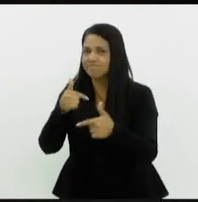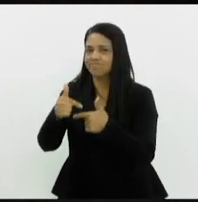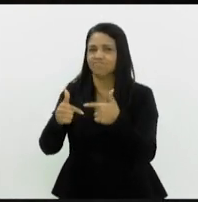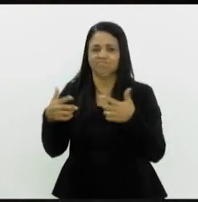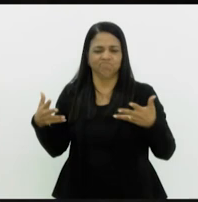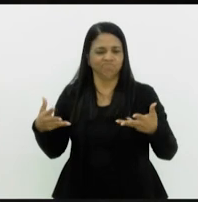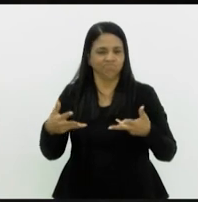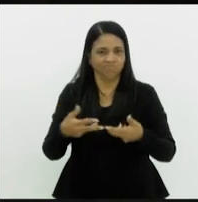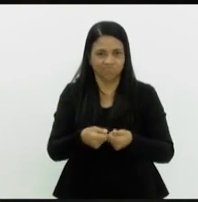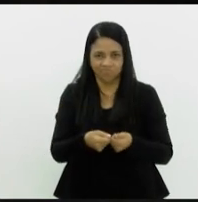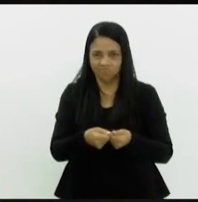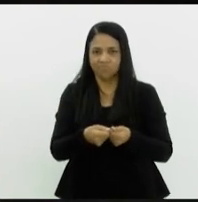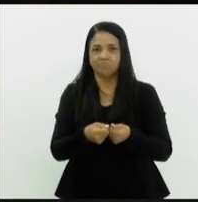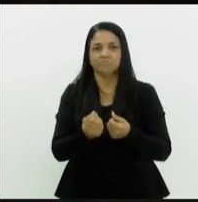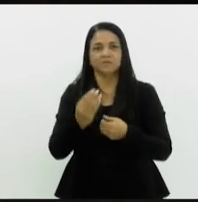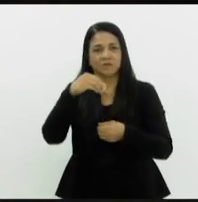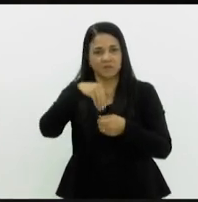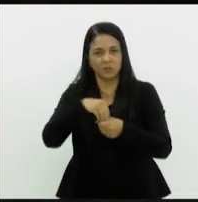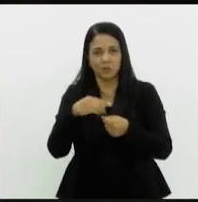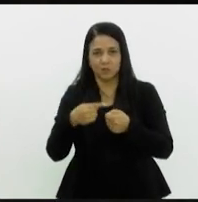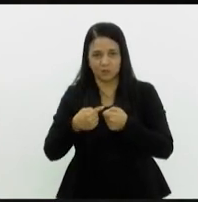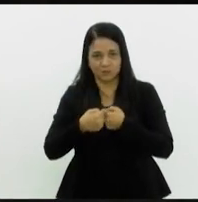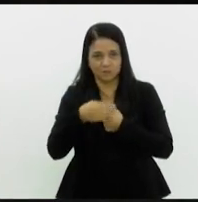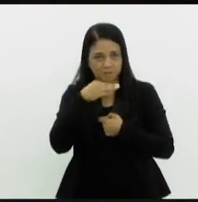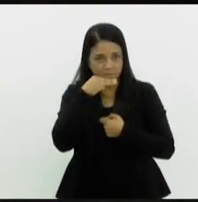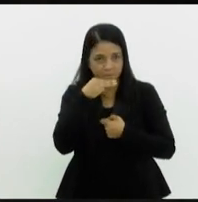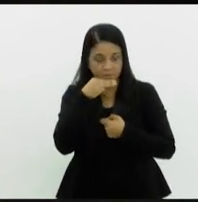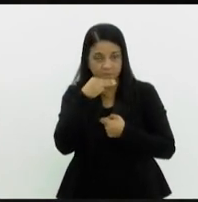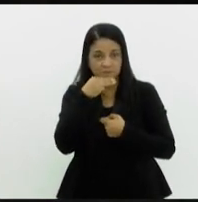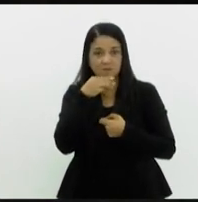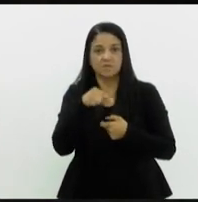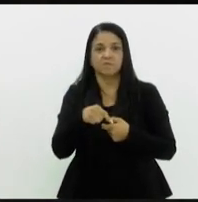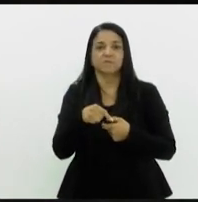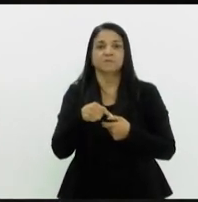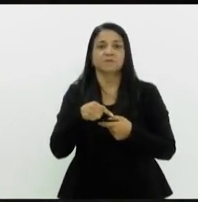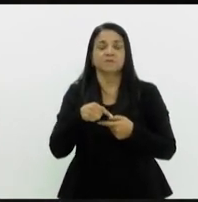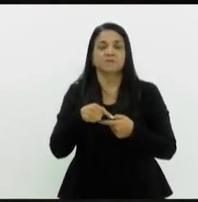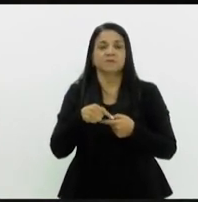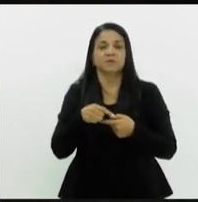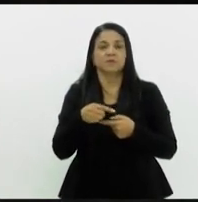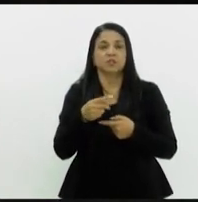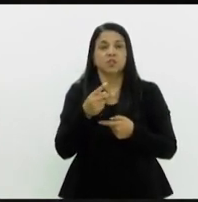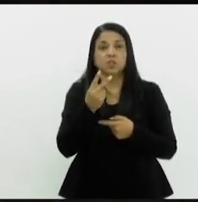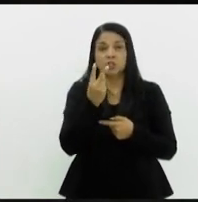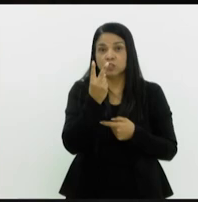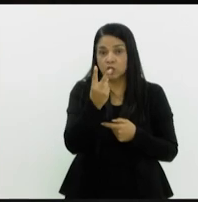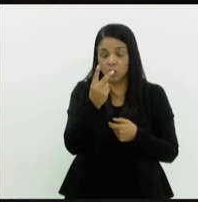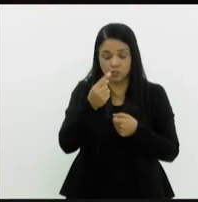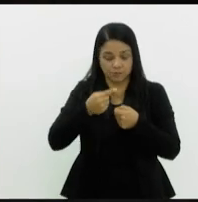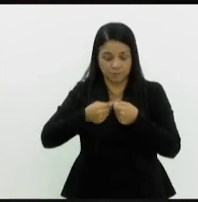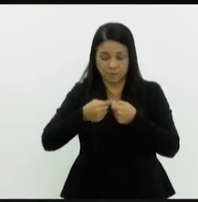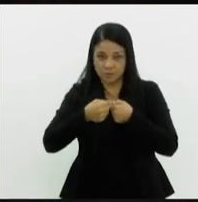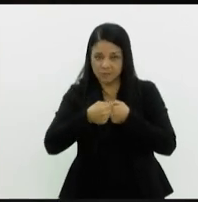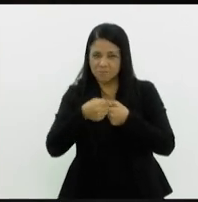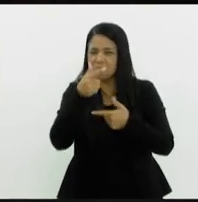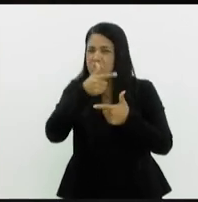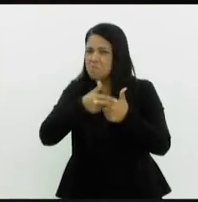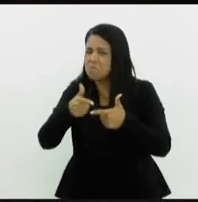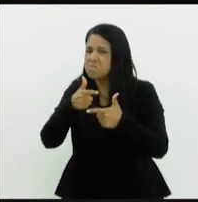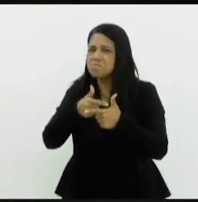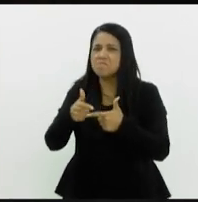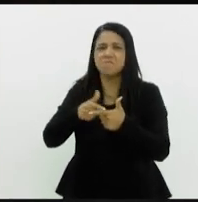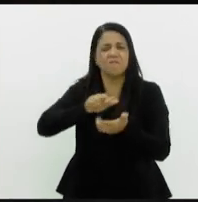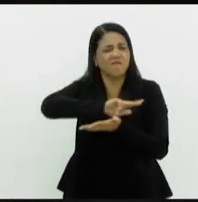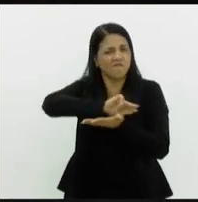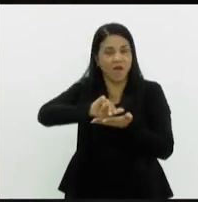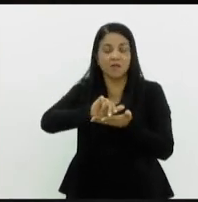no município. Nós estamos na interseção de 2 municípios cheios de problemas, e graças